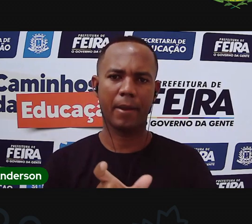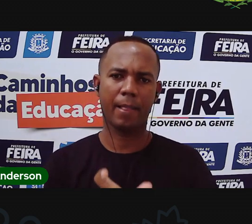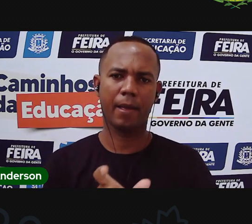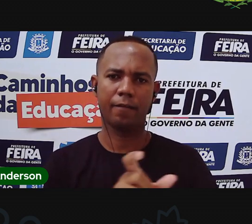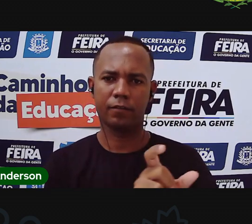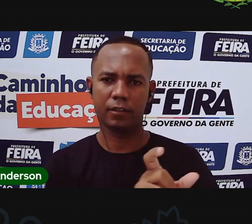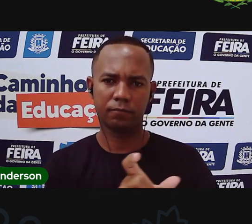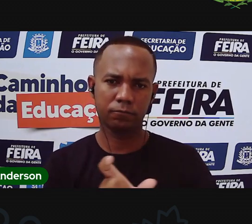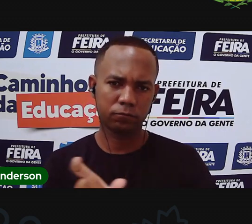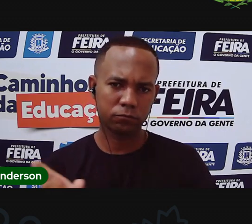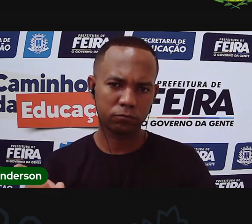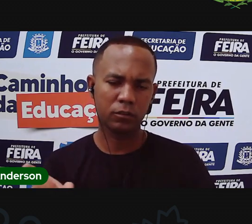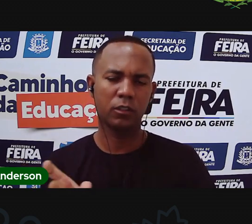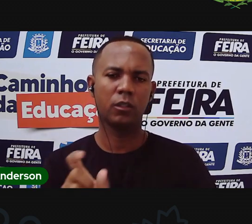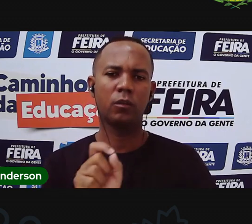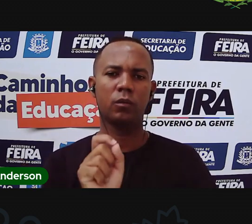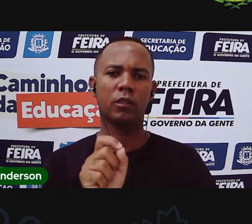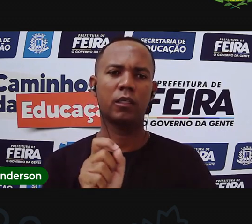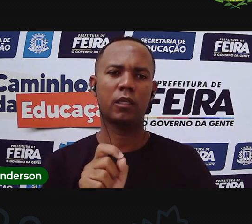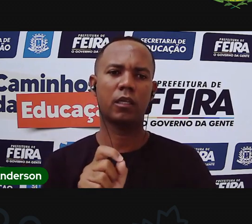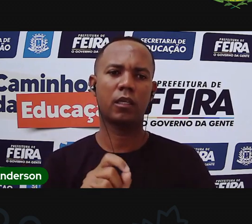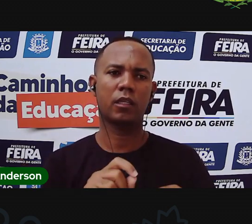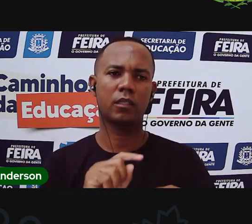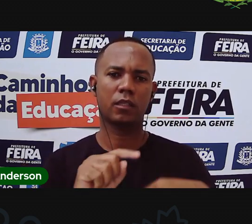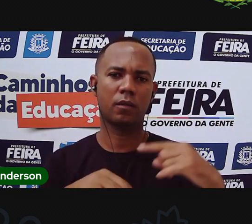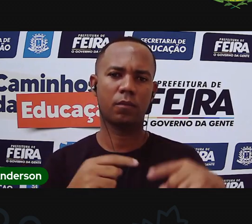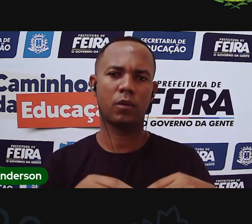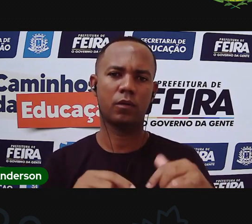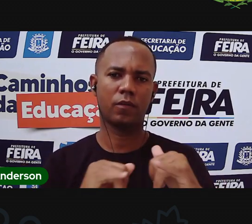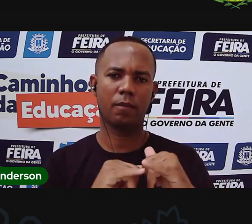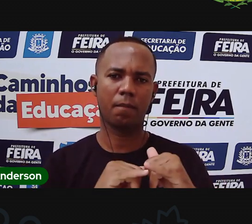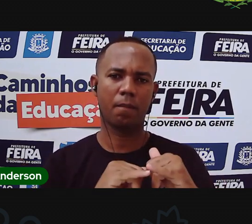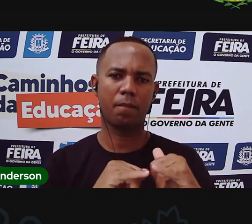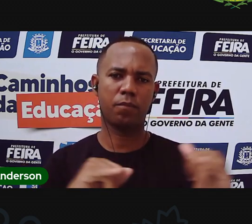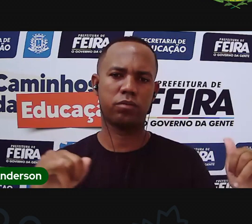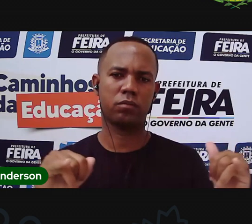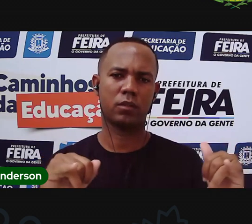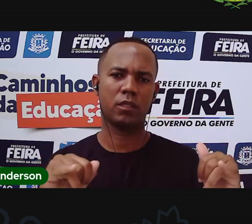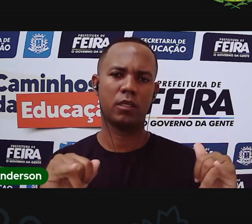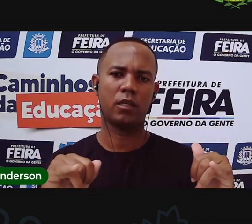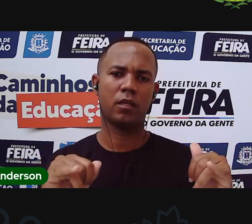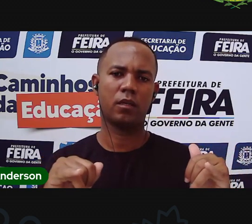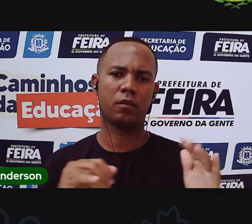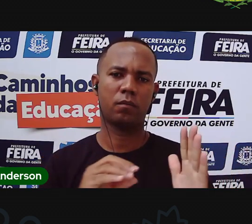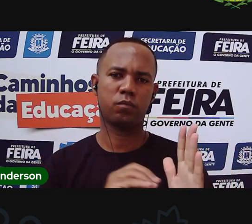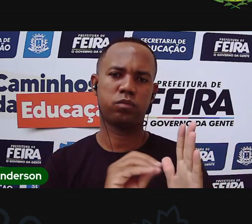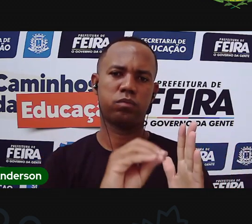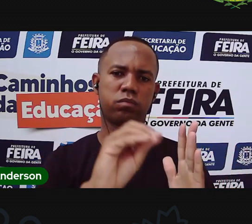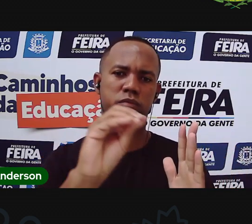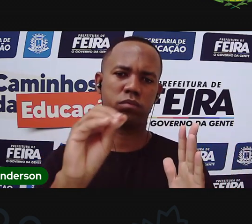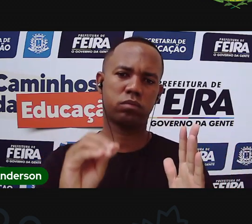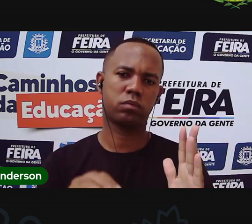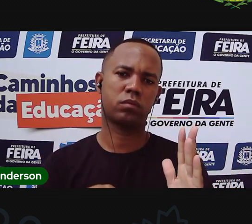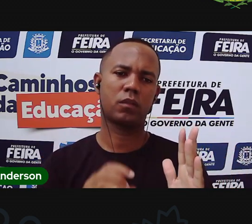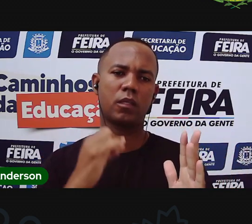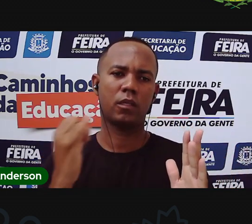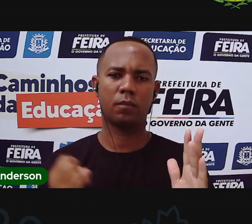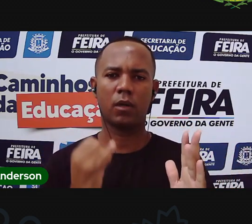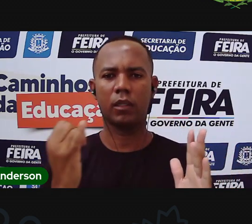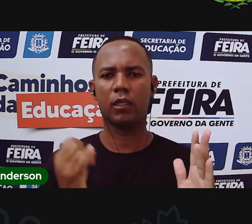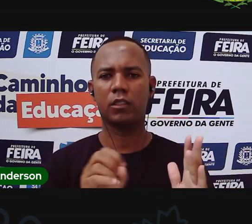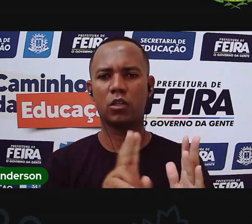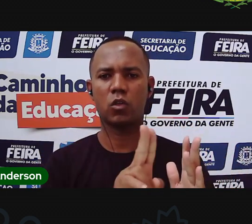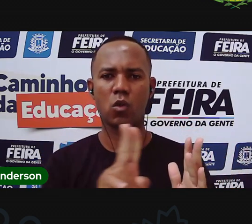protagonismo estudantil e vão publicar. E aí vocês podem colocar. Também é importante o nome